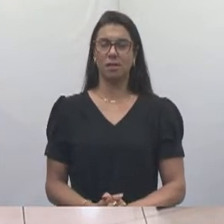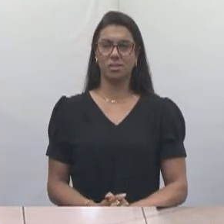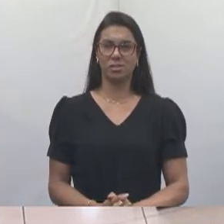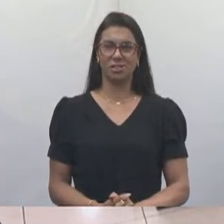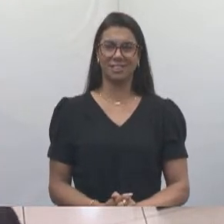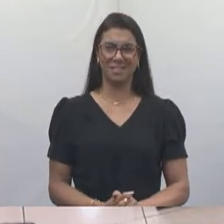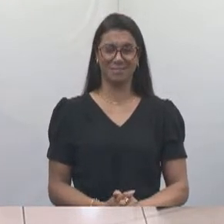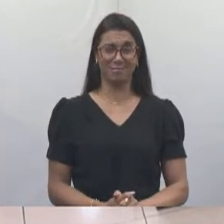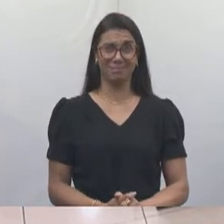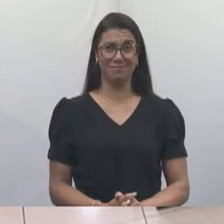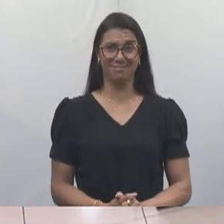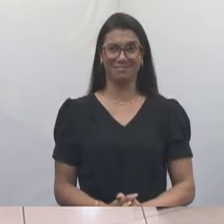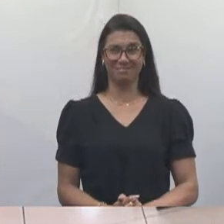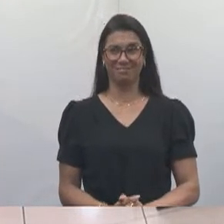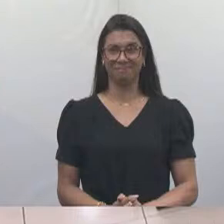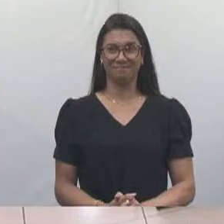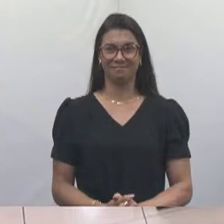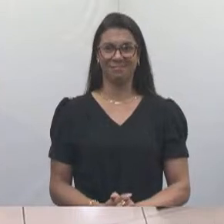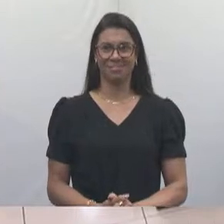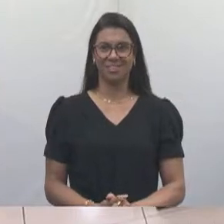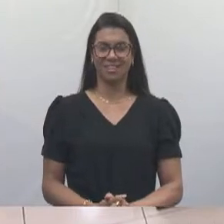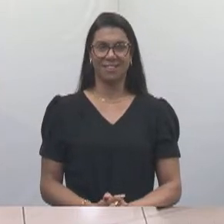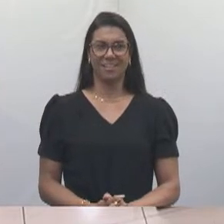Você vai?